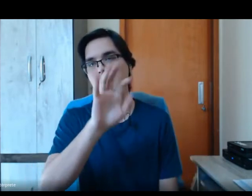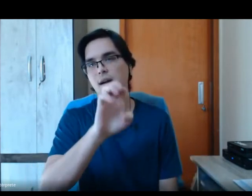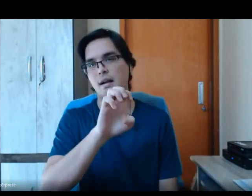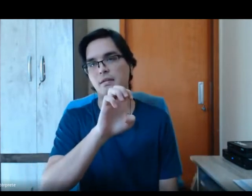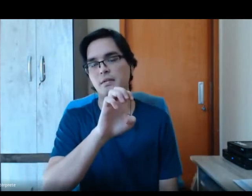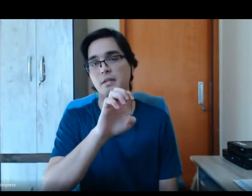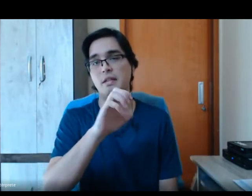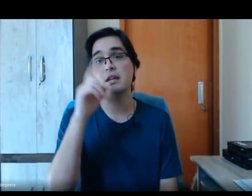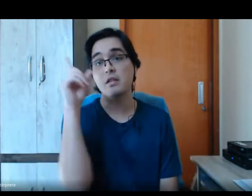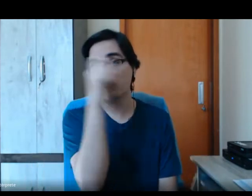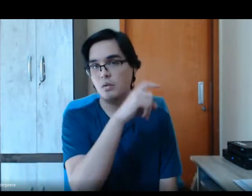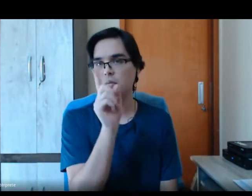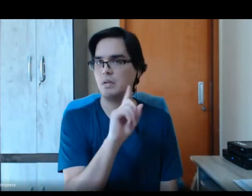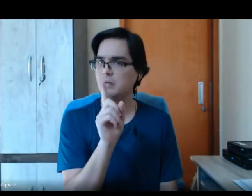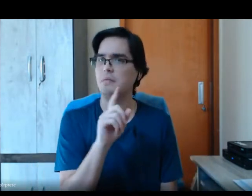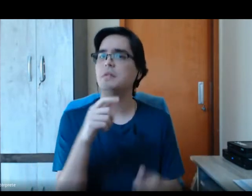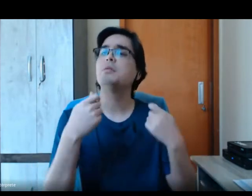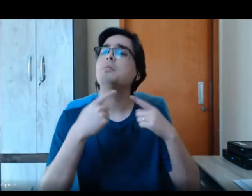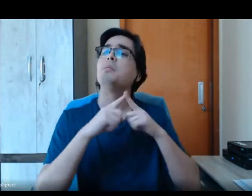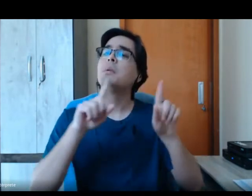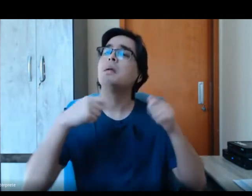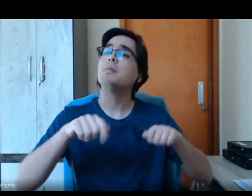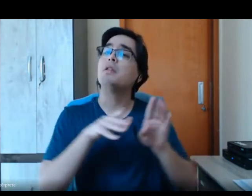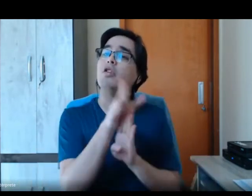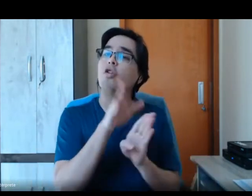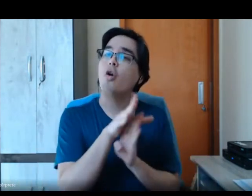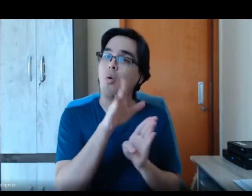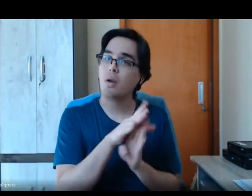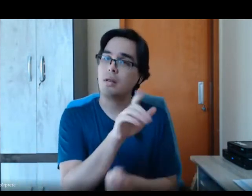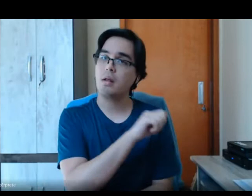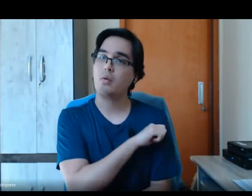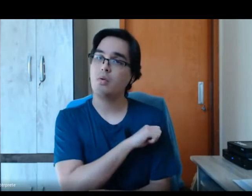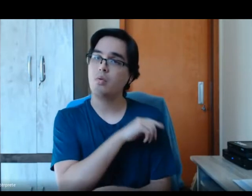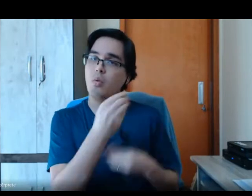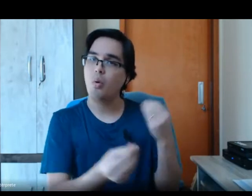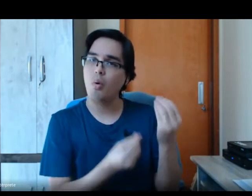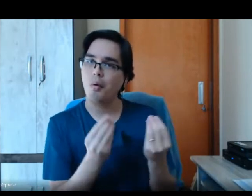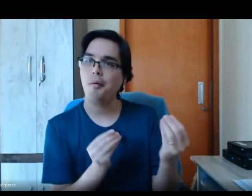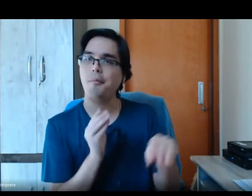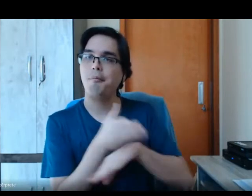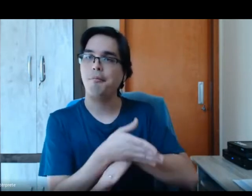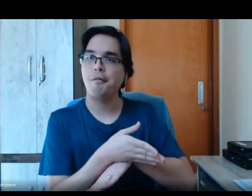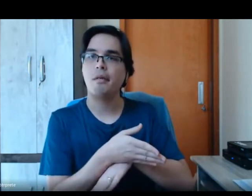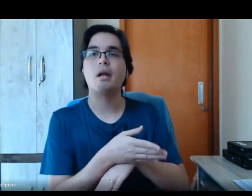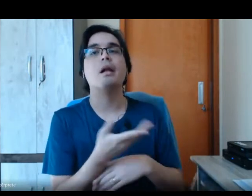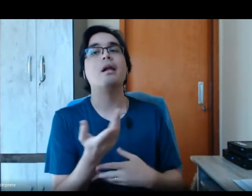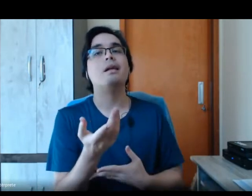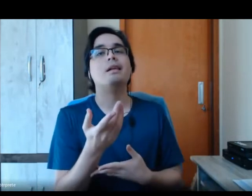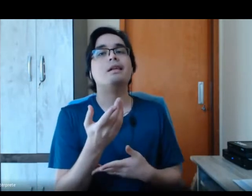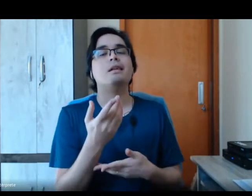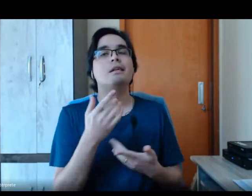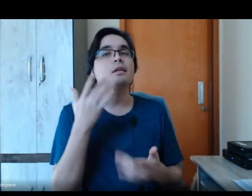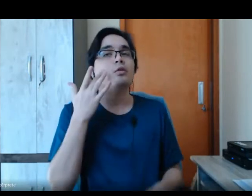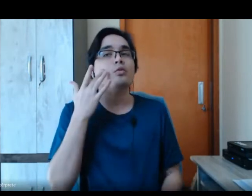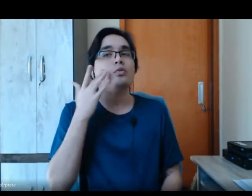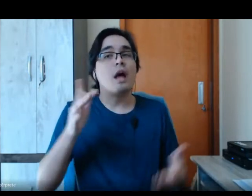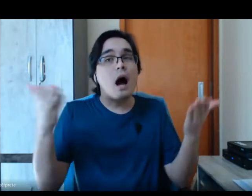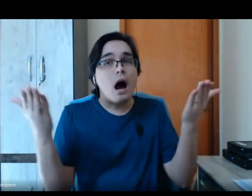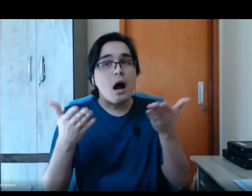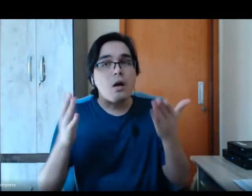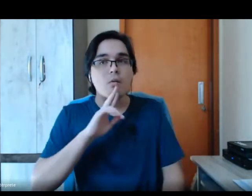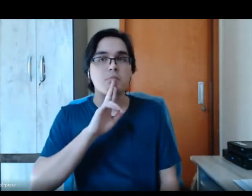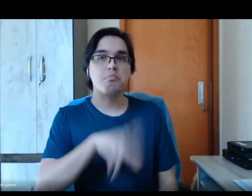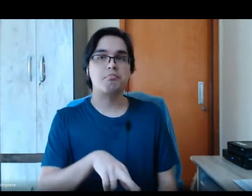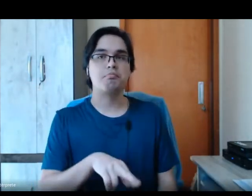mais esclarecimentos sobre isso. Acho que eu posso falar um pouquinho, e a professora Cláudia está tentando entrar